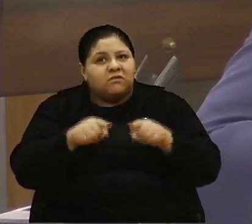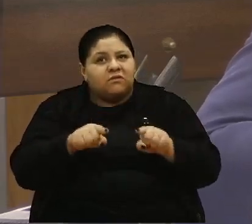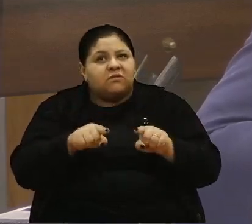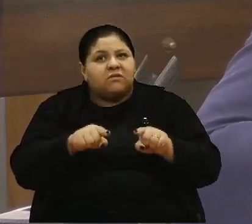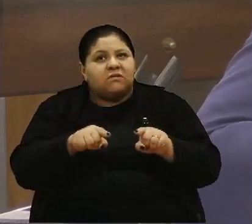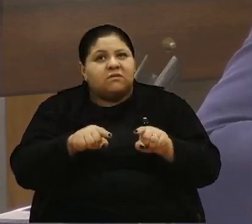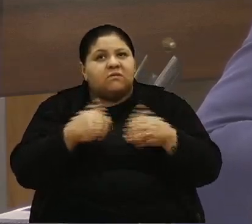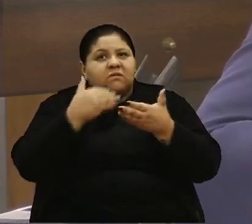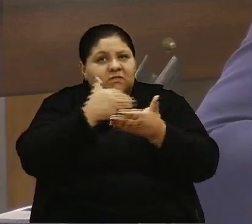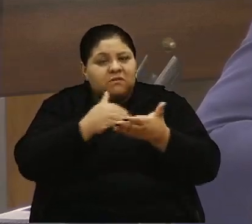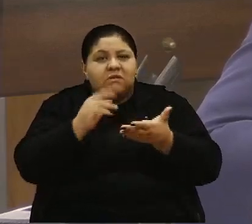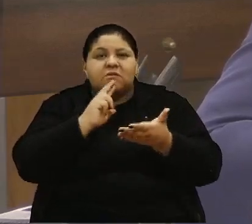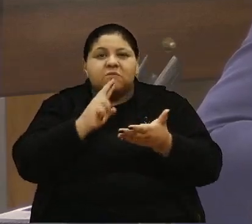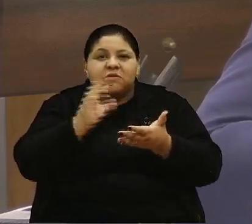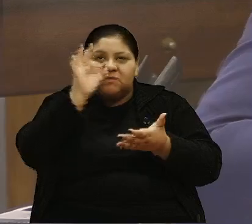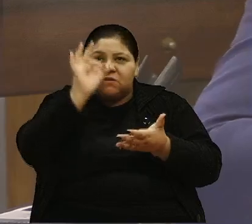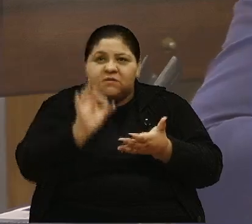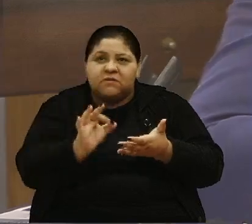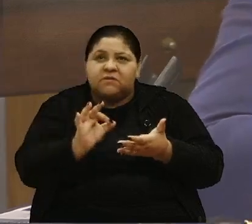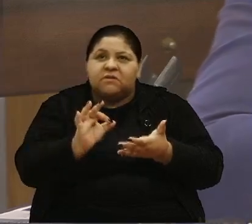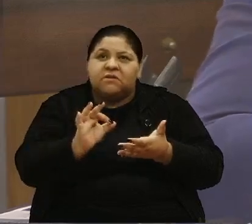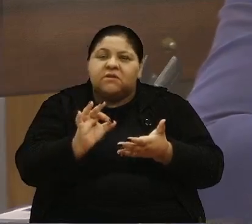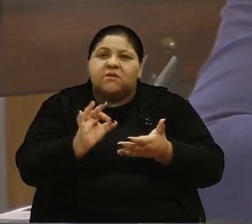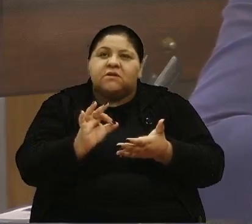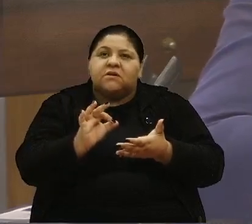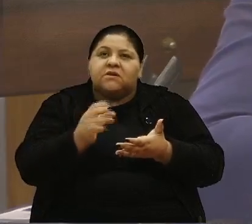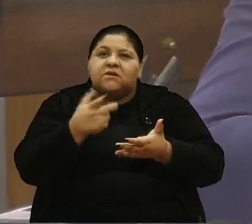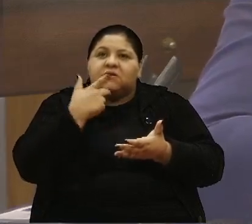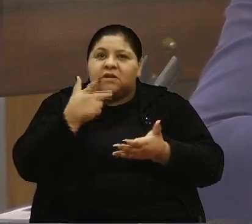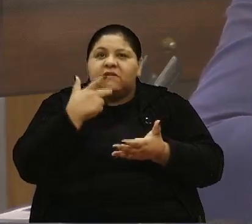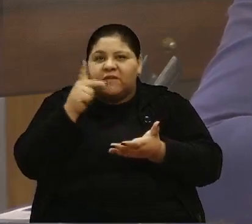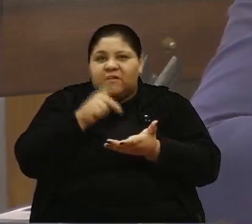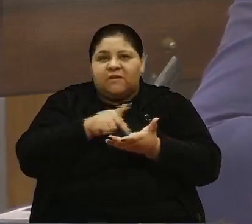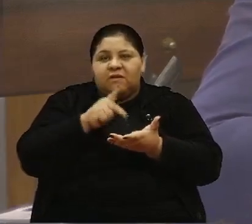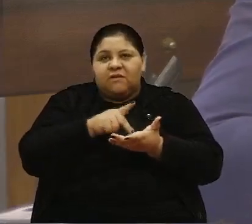secretários estão respondendo. O secretário... Não, a gente tem que falar a verdade, a